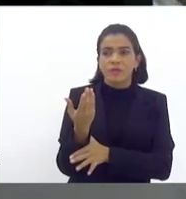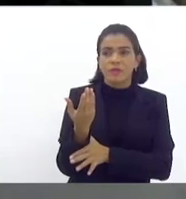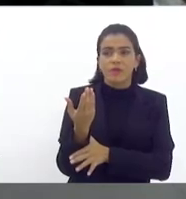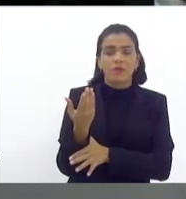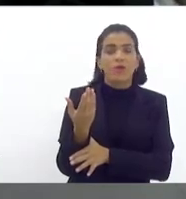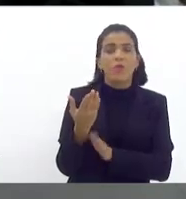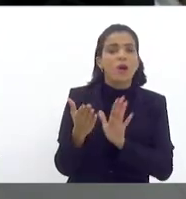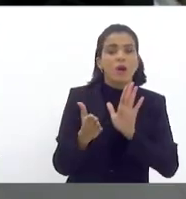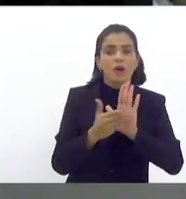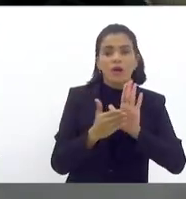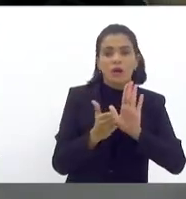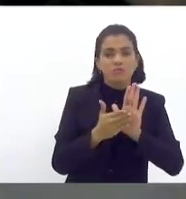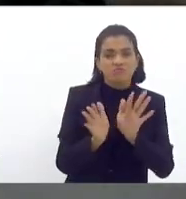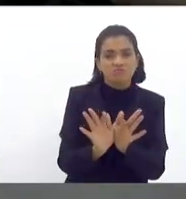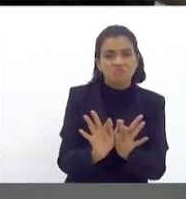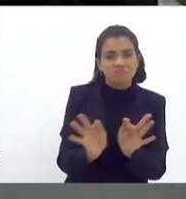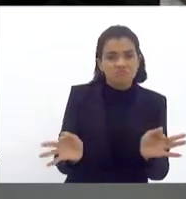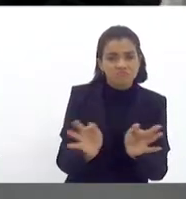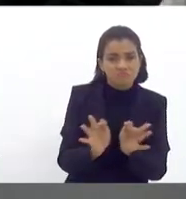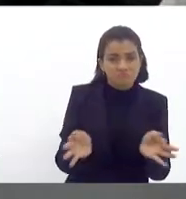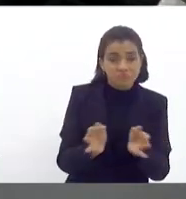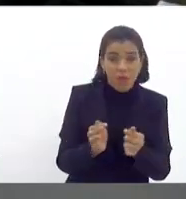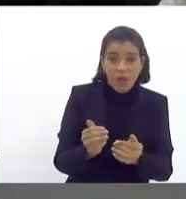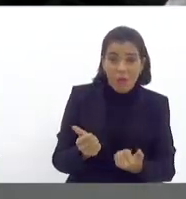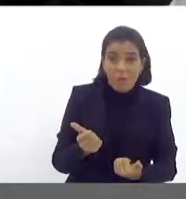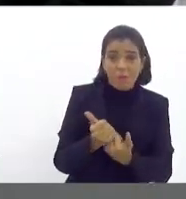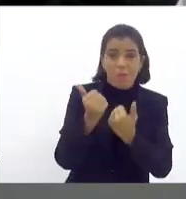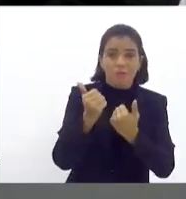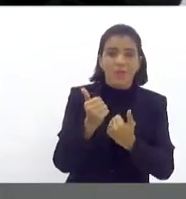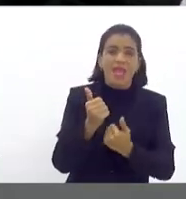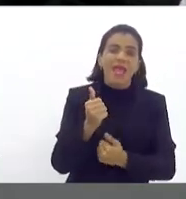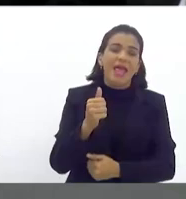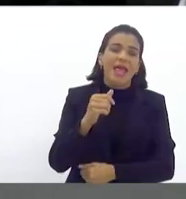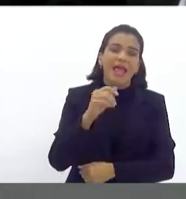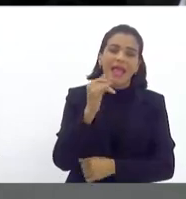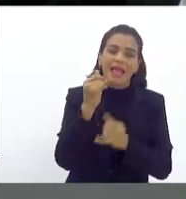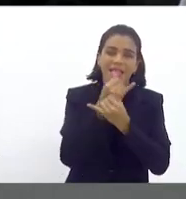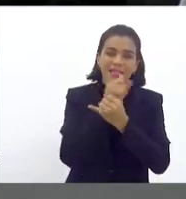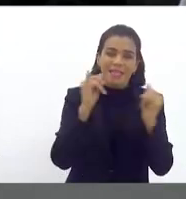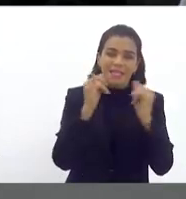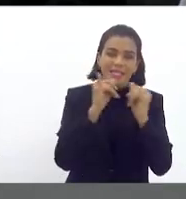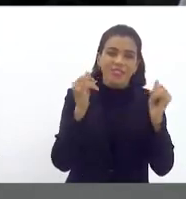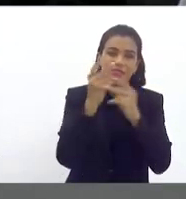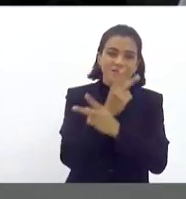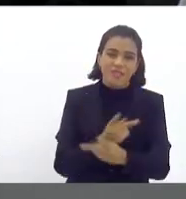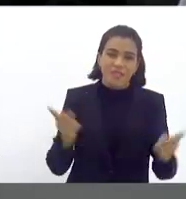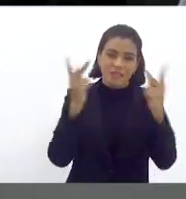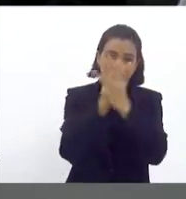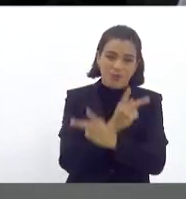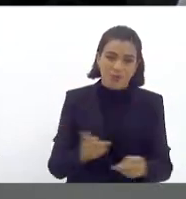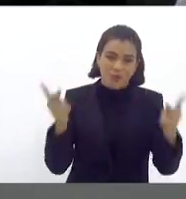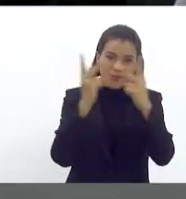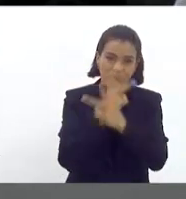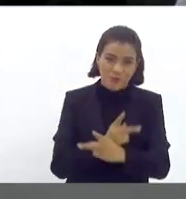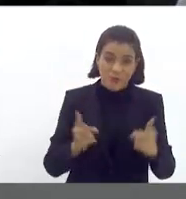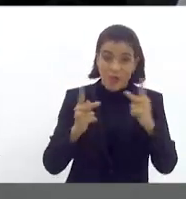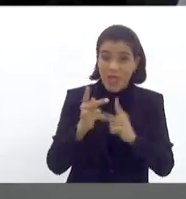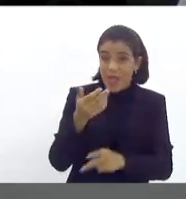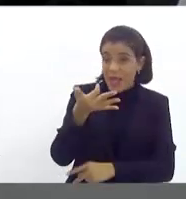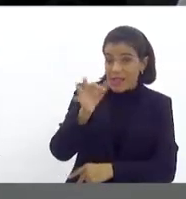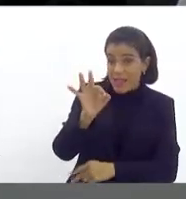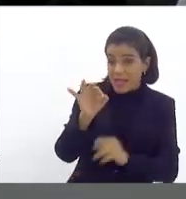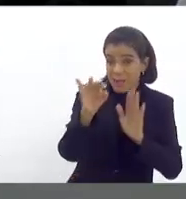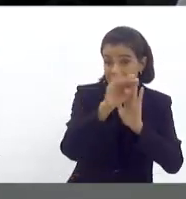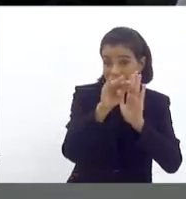uma proposta muito simples, pró-energia eólica. Foi conhecida como a Carta dos Ventos. Eram 10 medidas